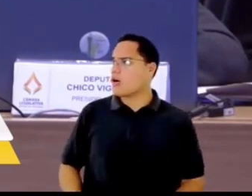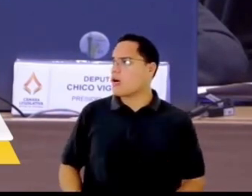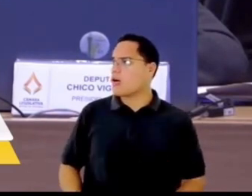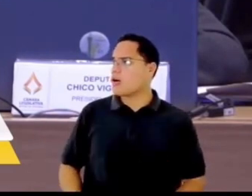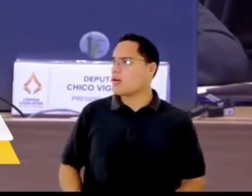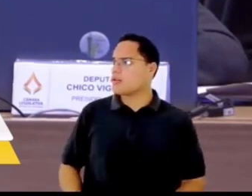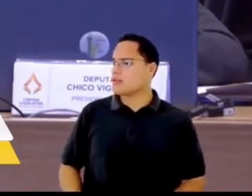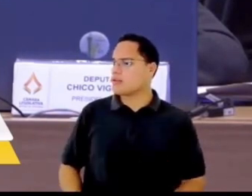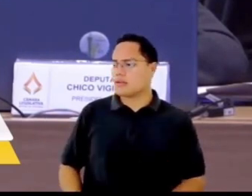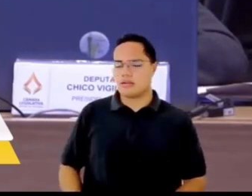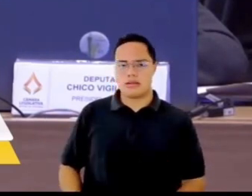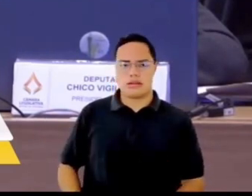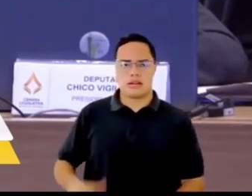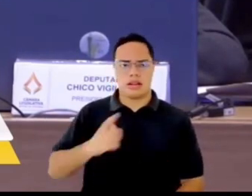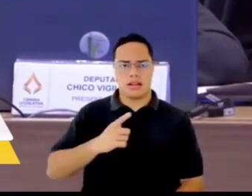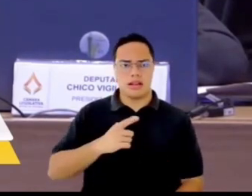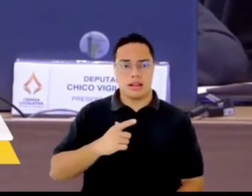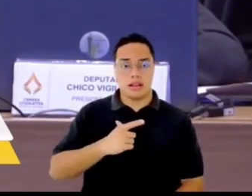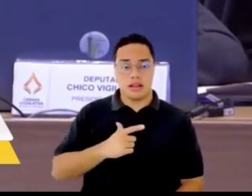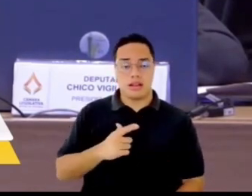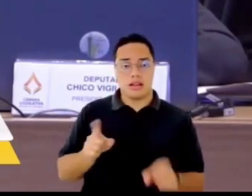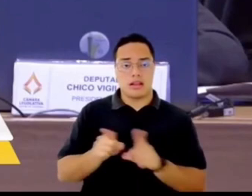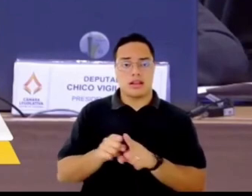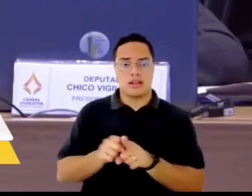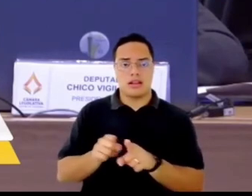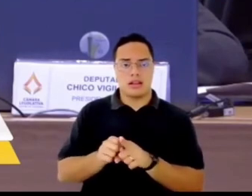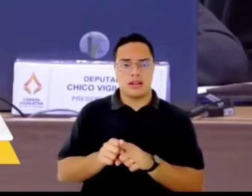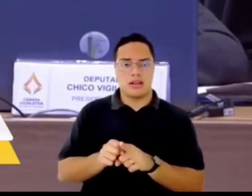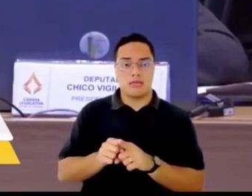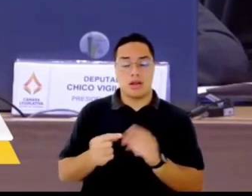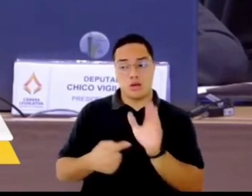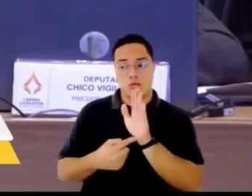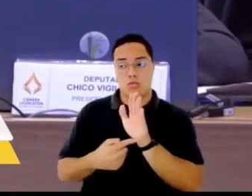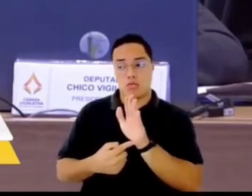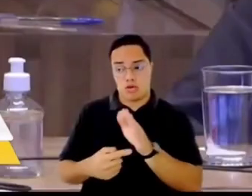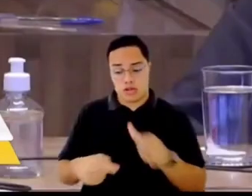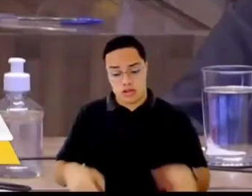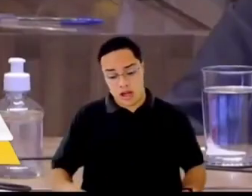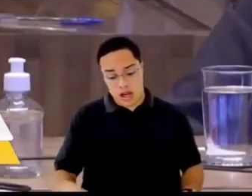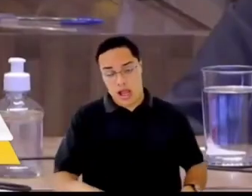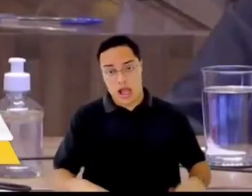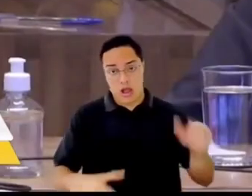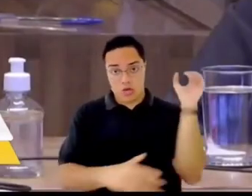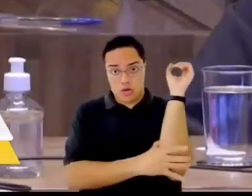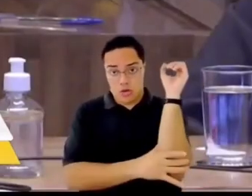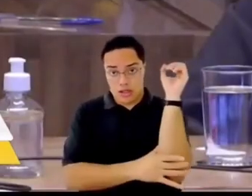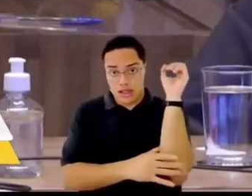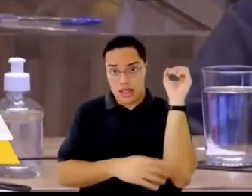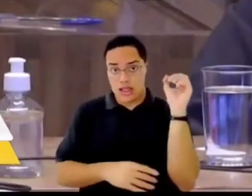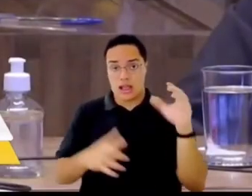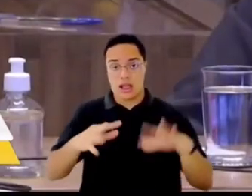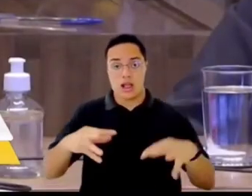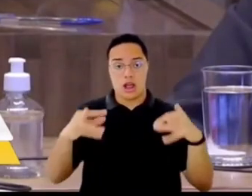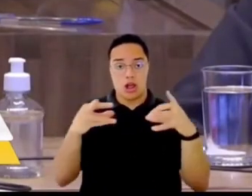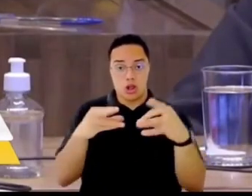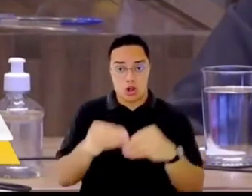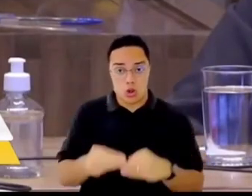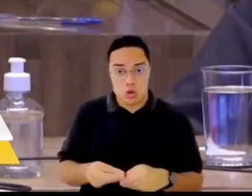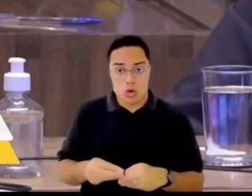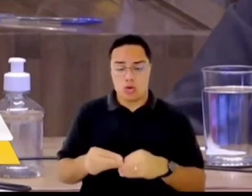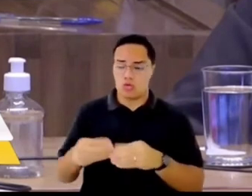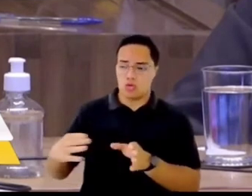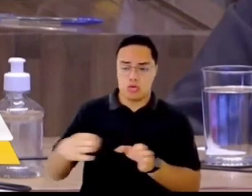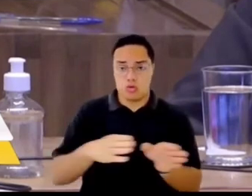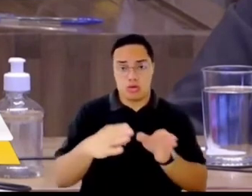tornozeleira eletrônica, mostrei a tornozeleira para ele, falei para ele que todo o percurso que foi feito estava registrado no